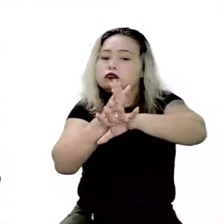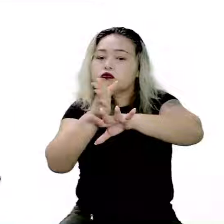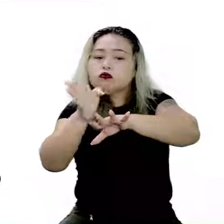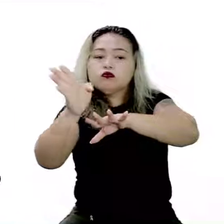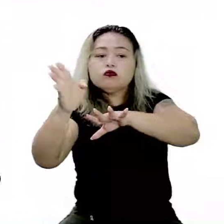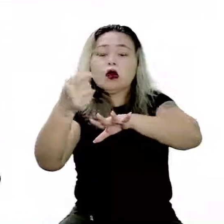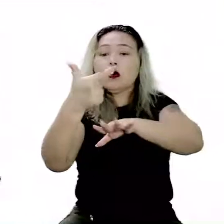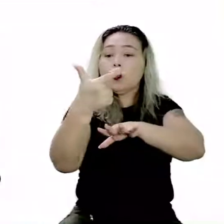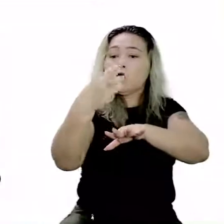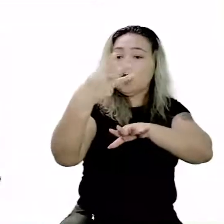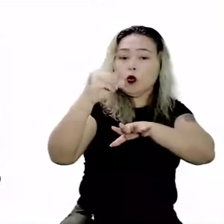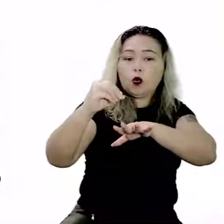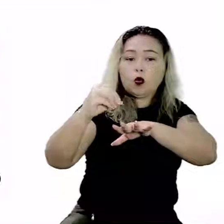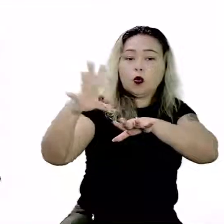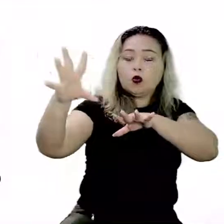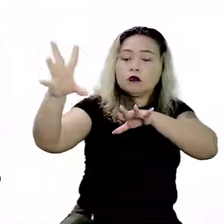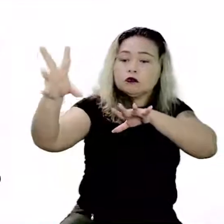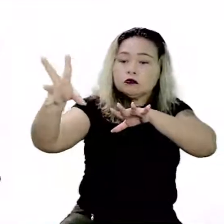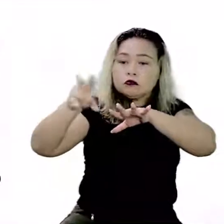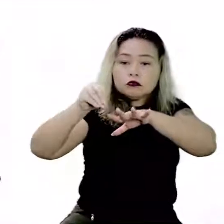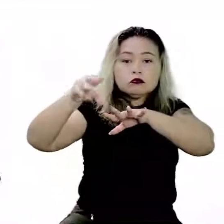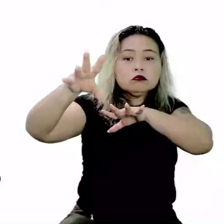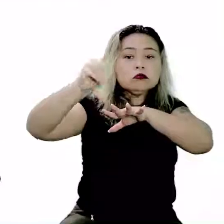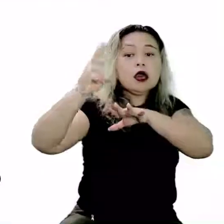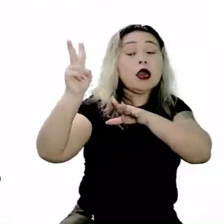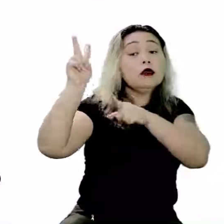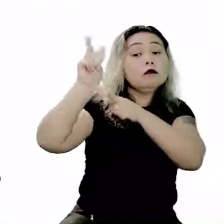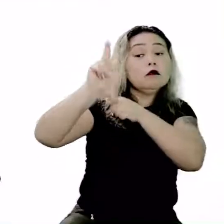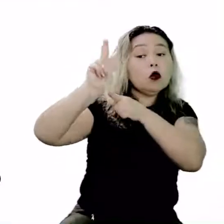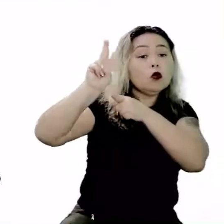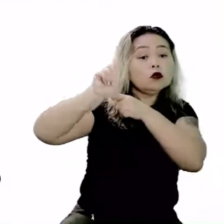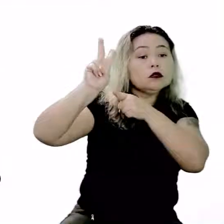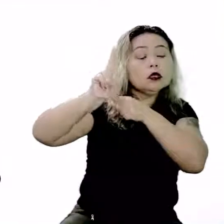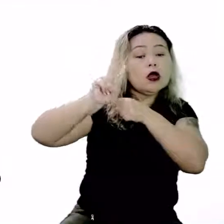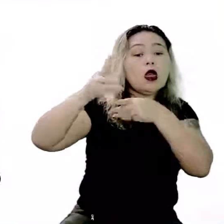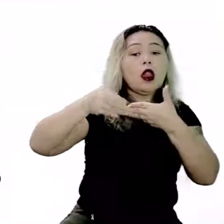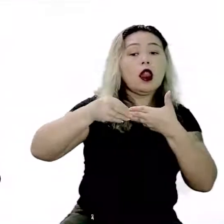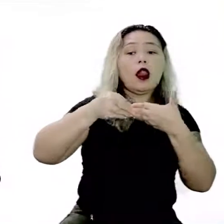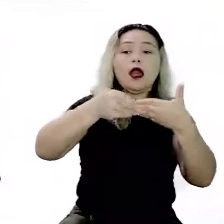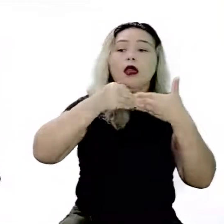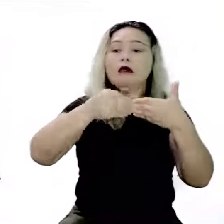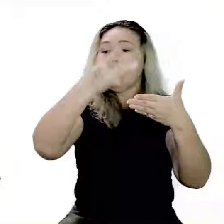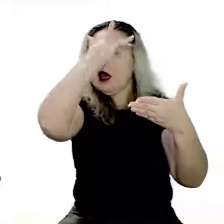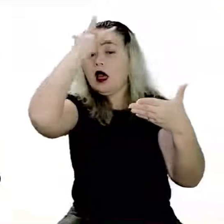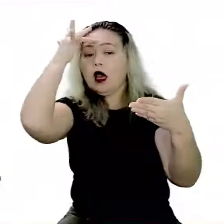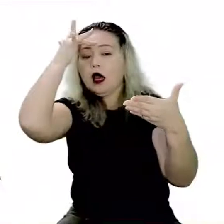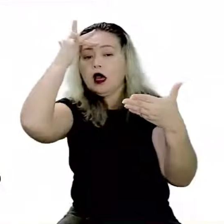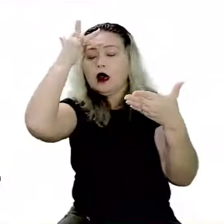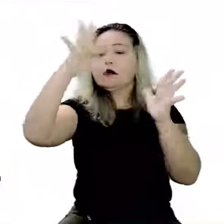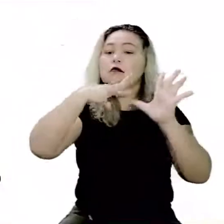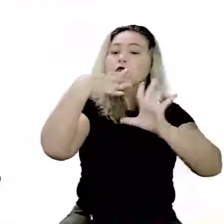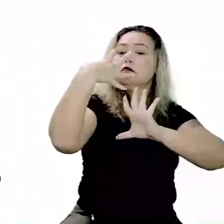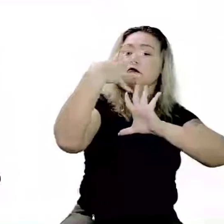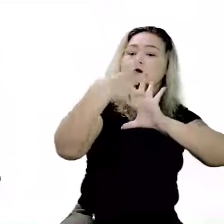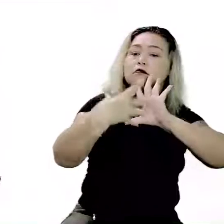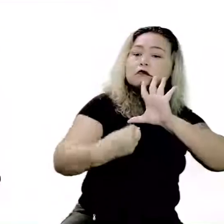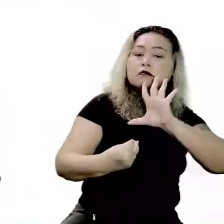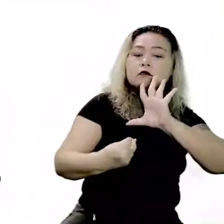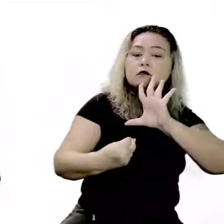de integrar, proteger e levar as pessoas à